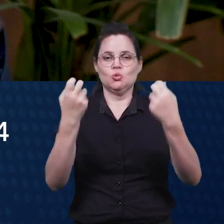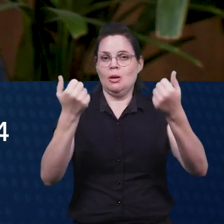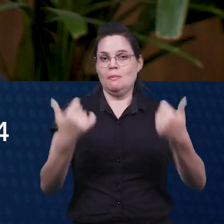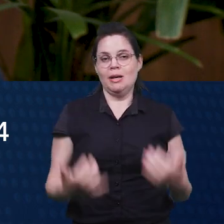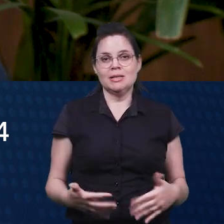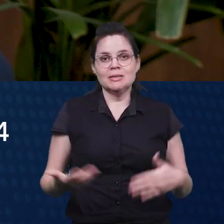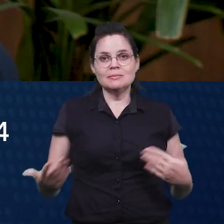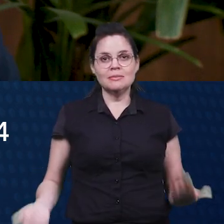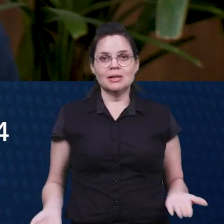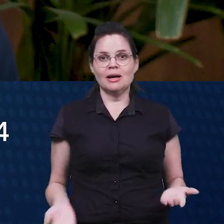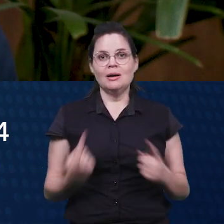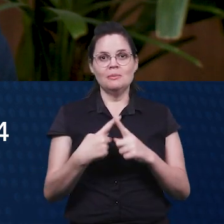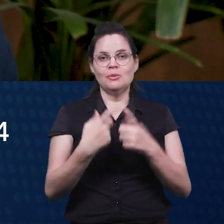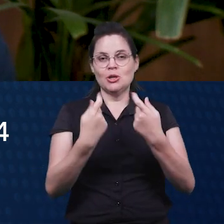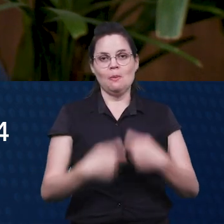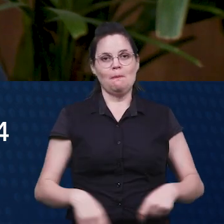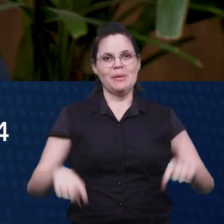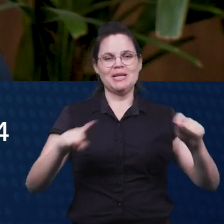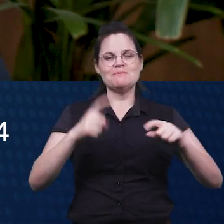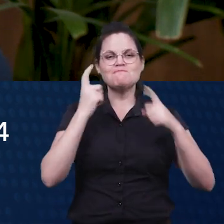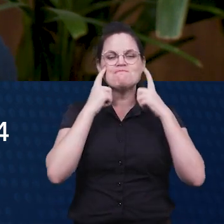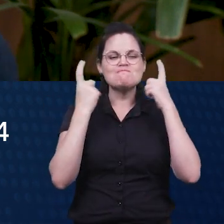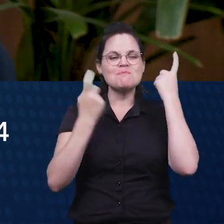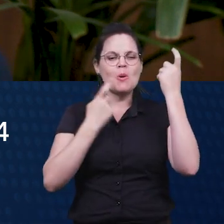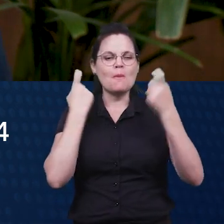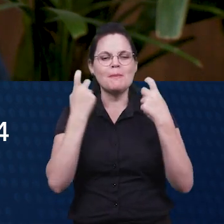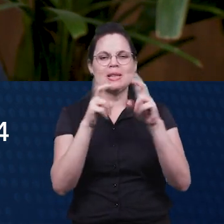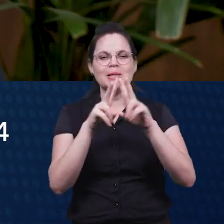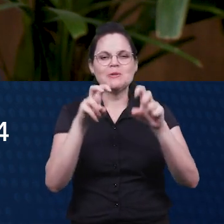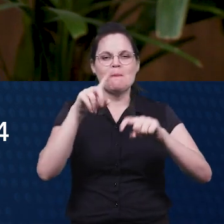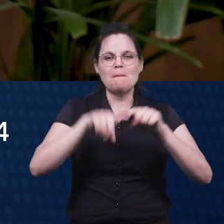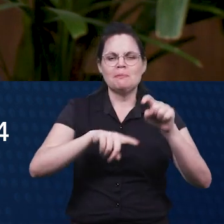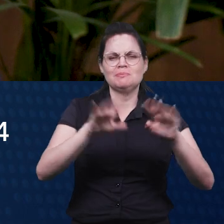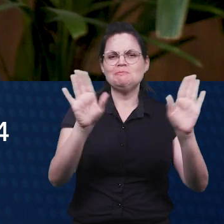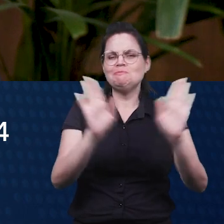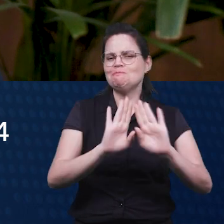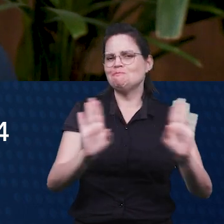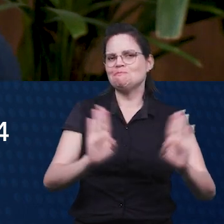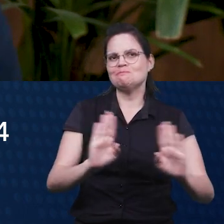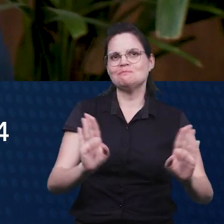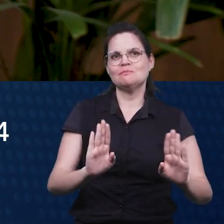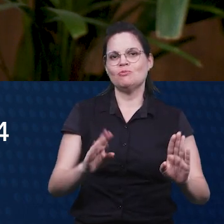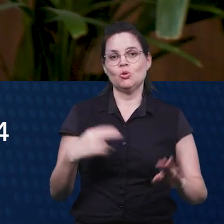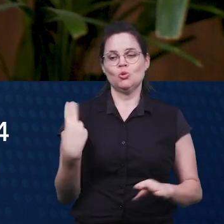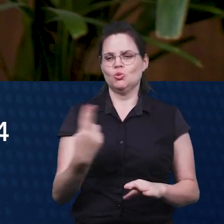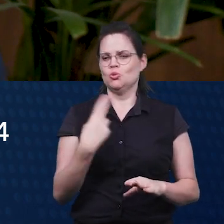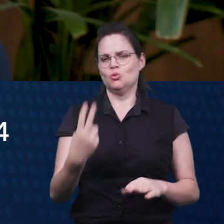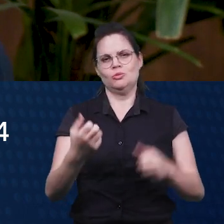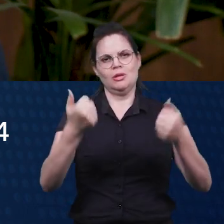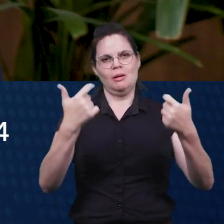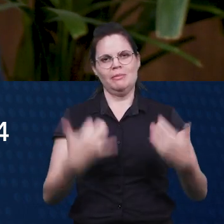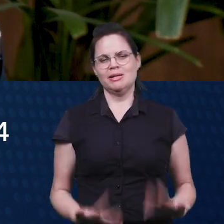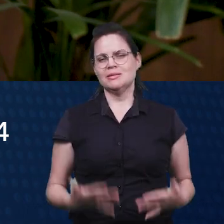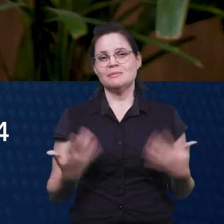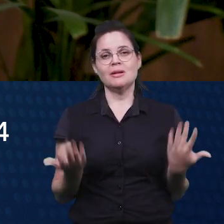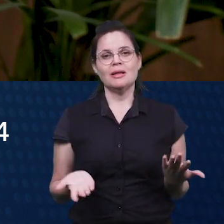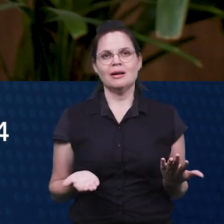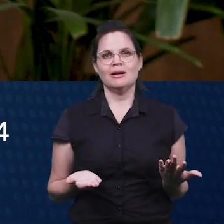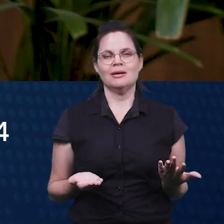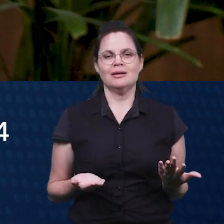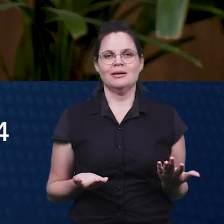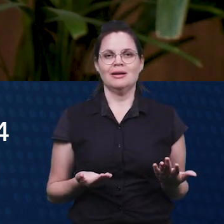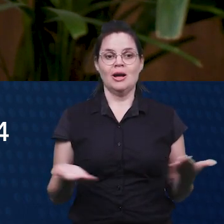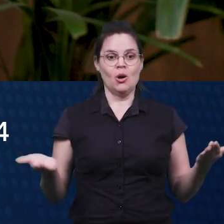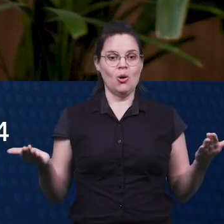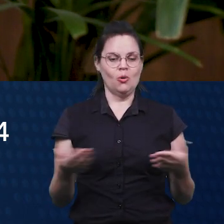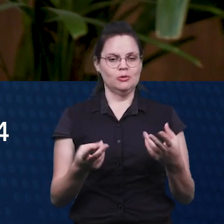material para chegarmos, né? Não há uma forma de explicação racional